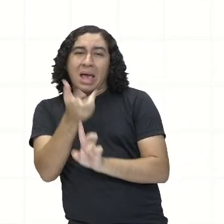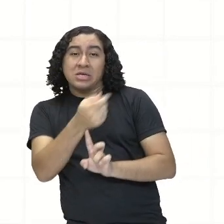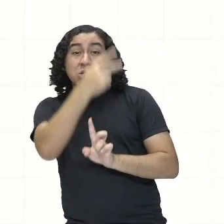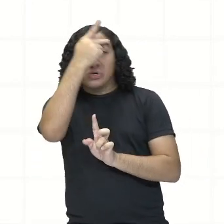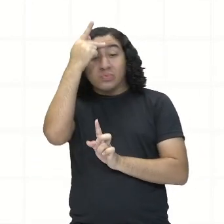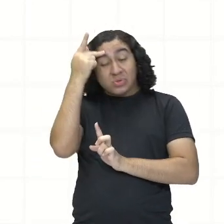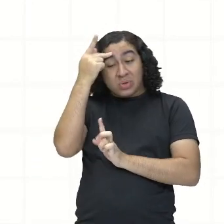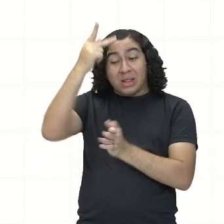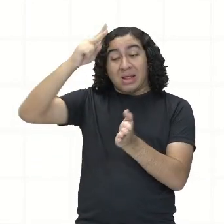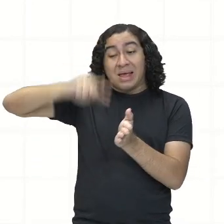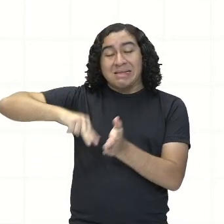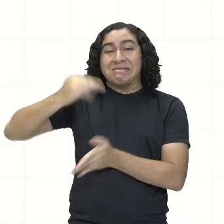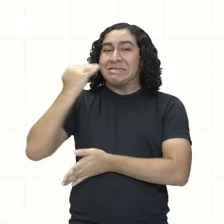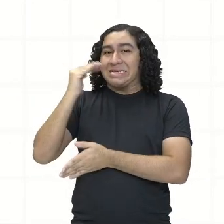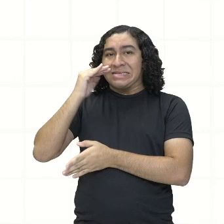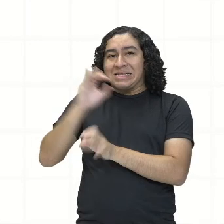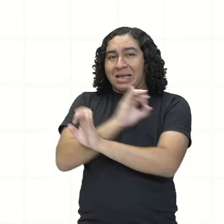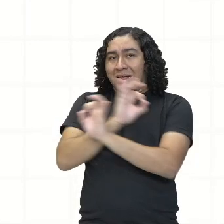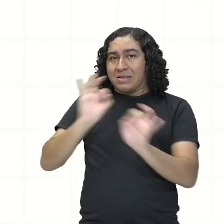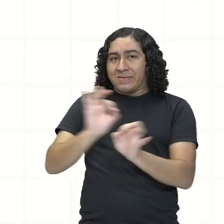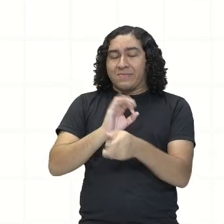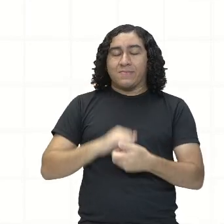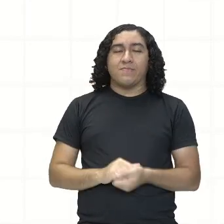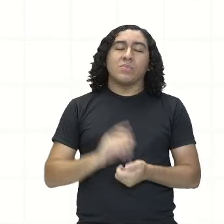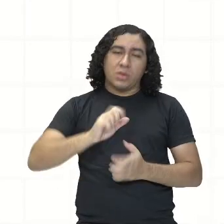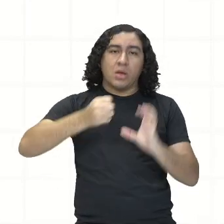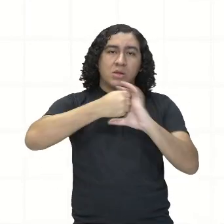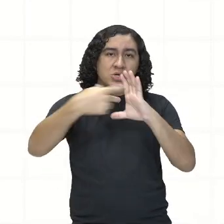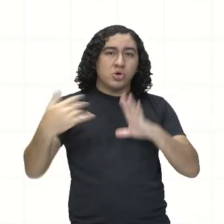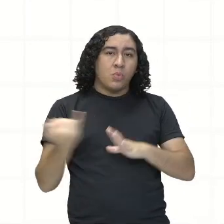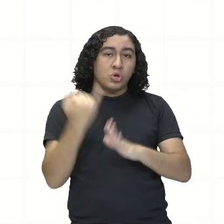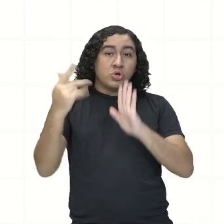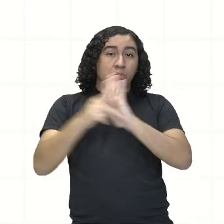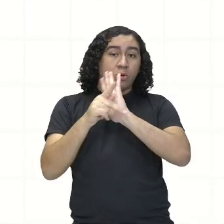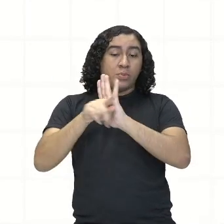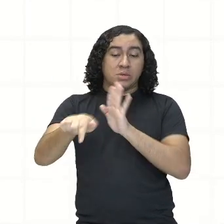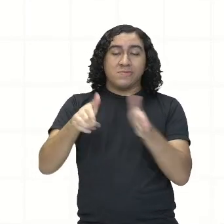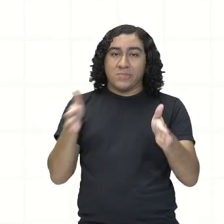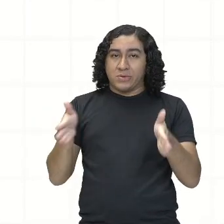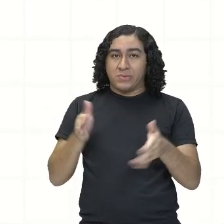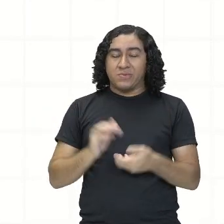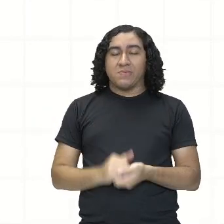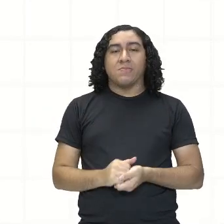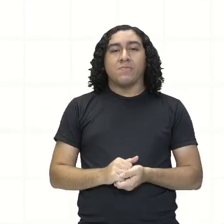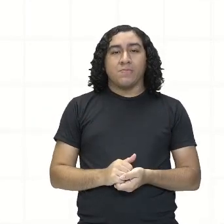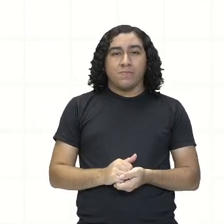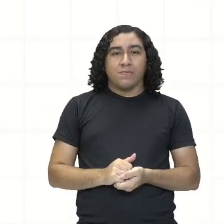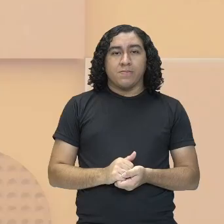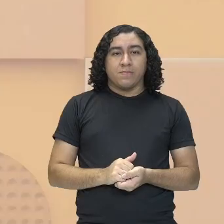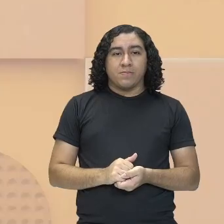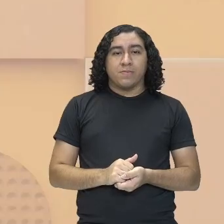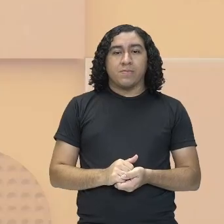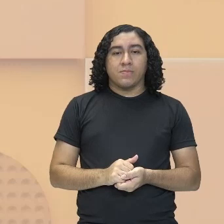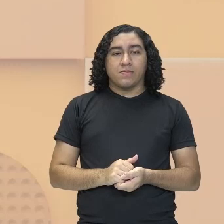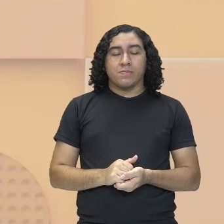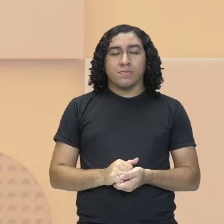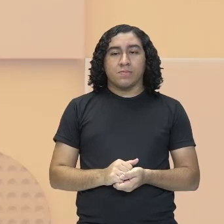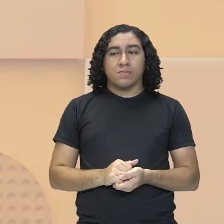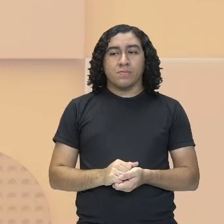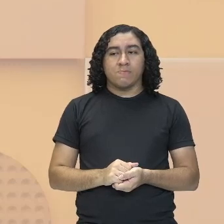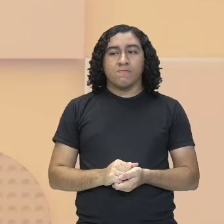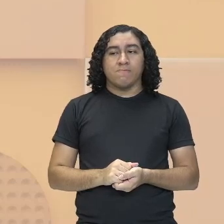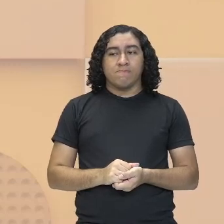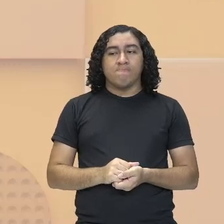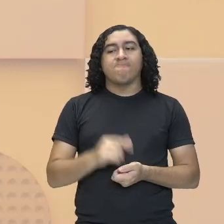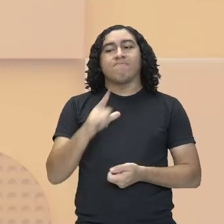vocês vão observar que são características fundamentais do Renascimento. O Renascimento ele vai perpassar por